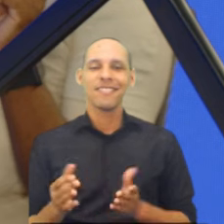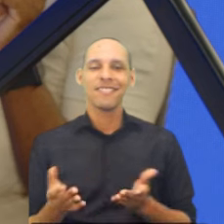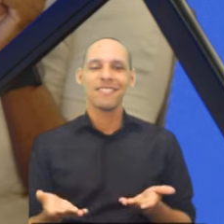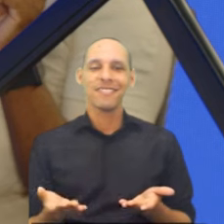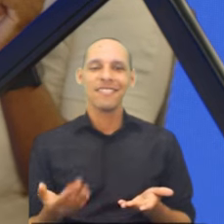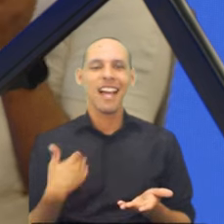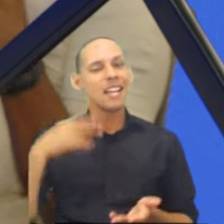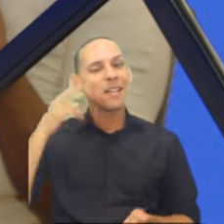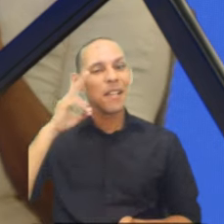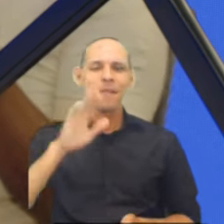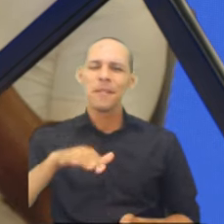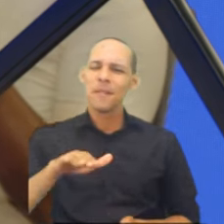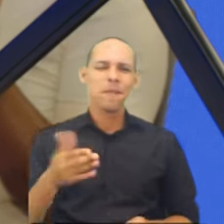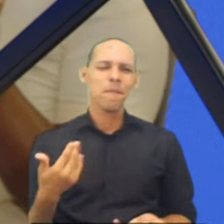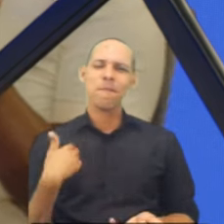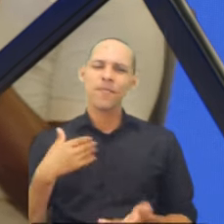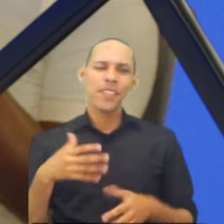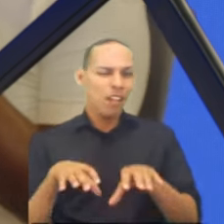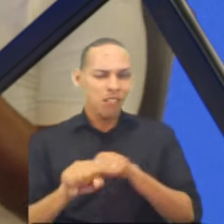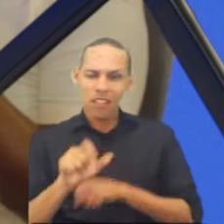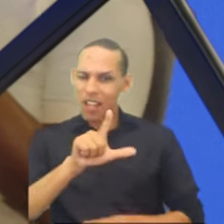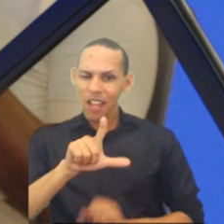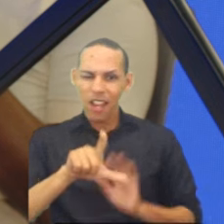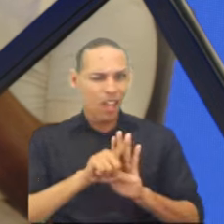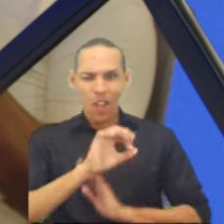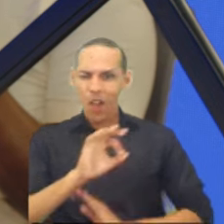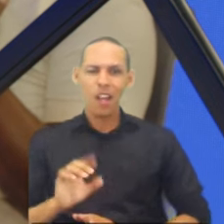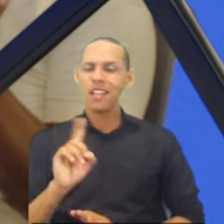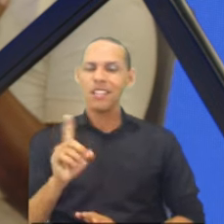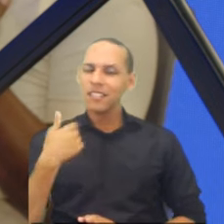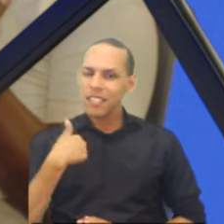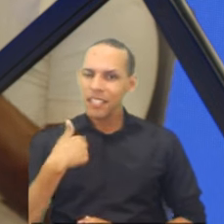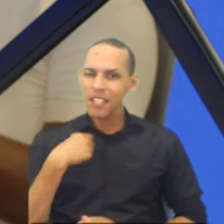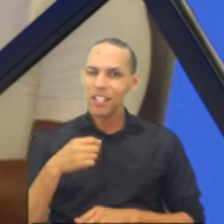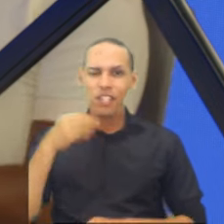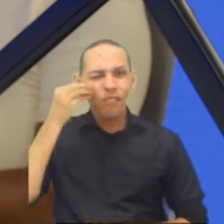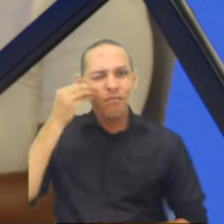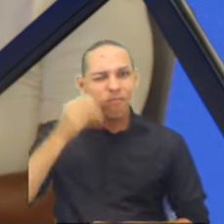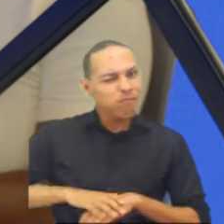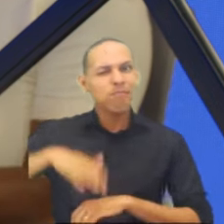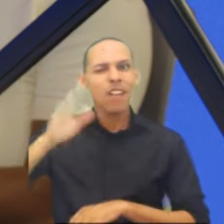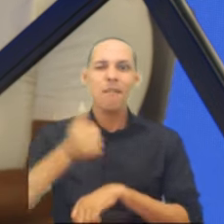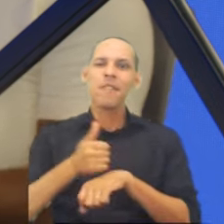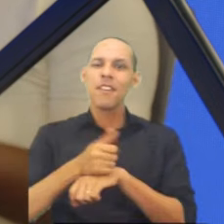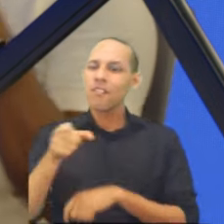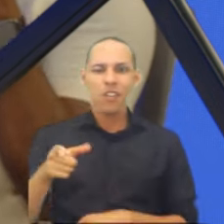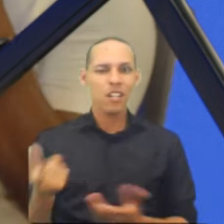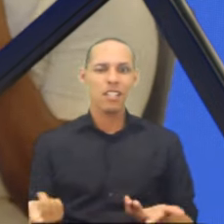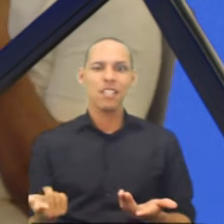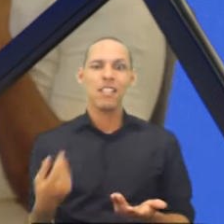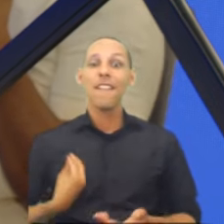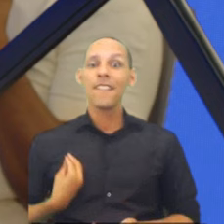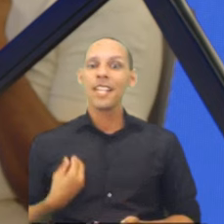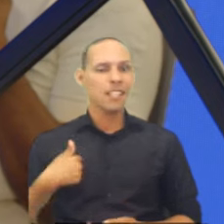10os E aí eu tive que lembrar meu amor não me formei pela lei de cotas aliás eu tenho mais experiência profissional na carteira assinada do que